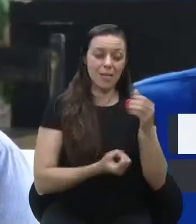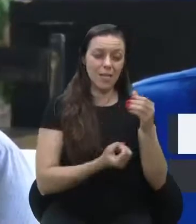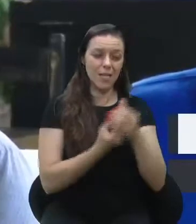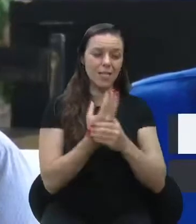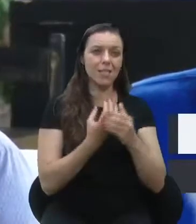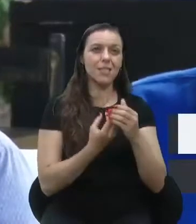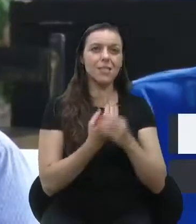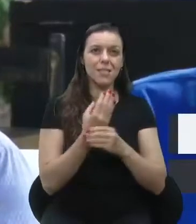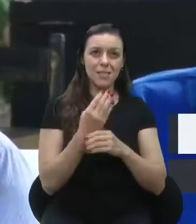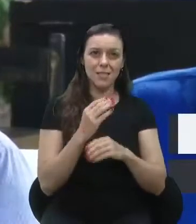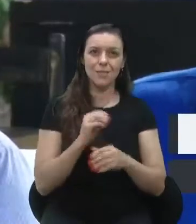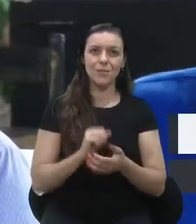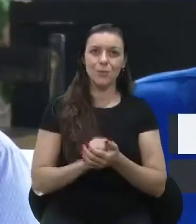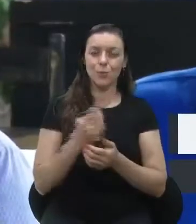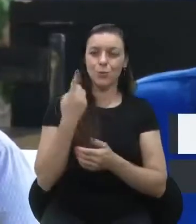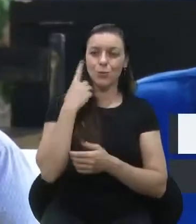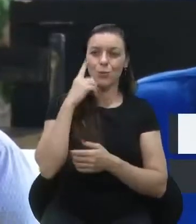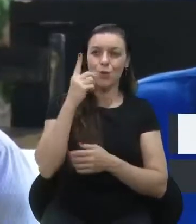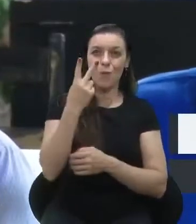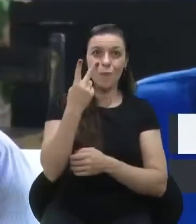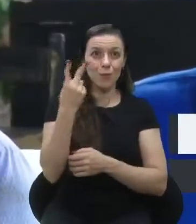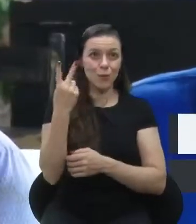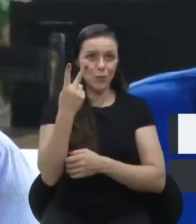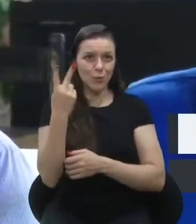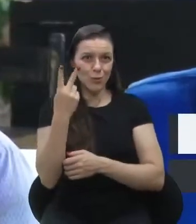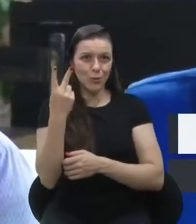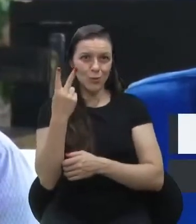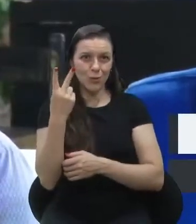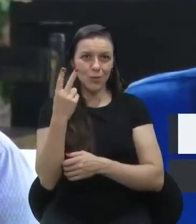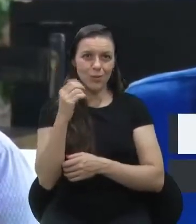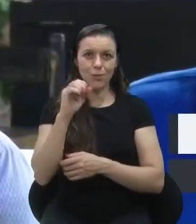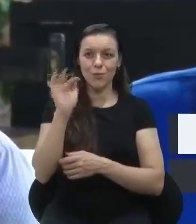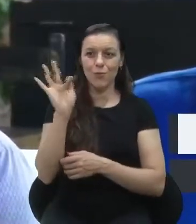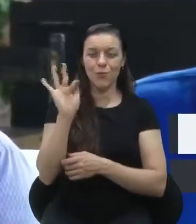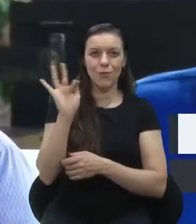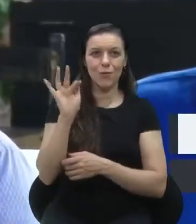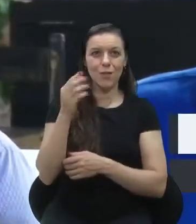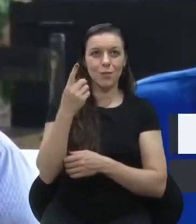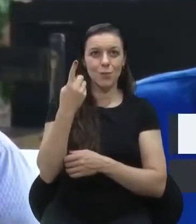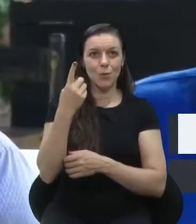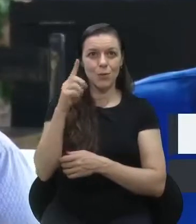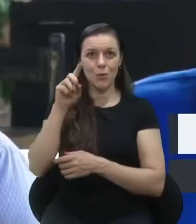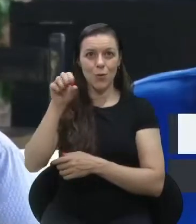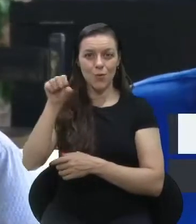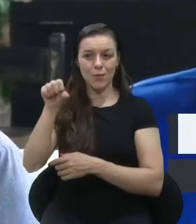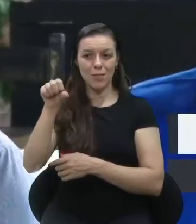fundação, no dia 22 de fevereiro de